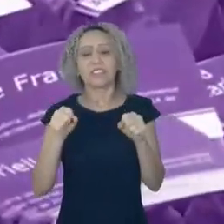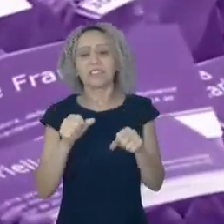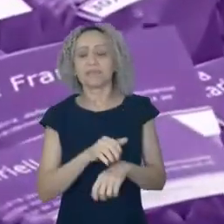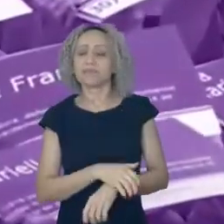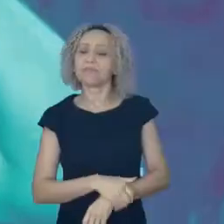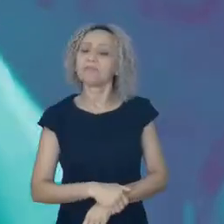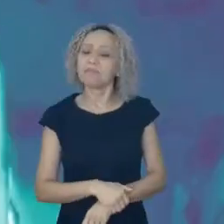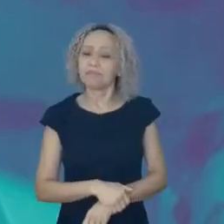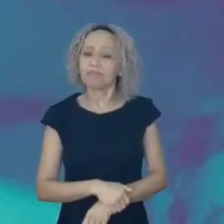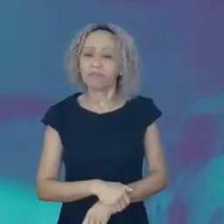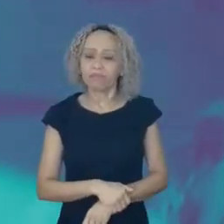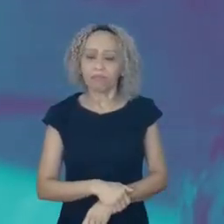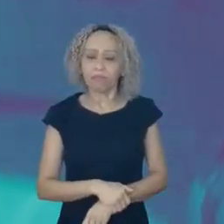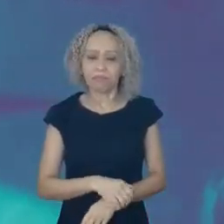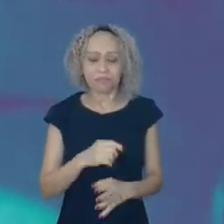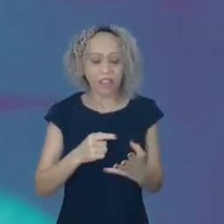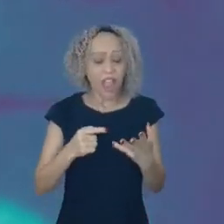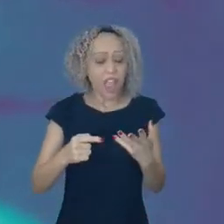acontecer.